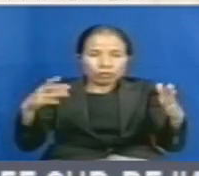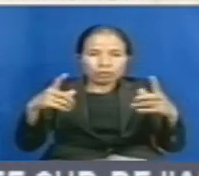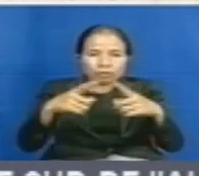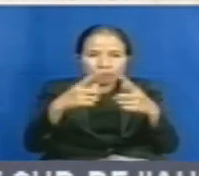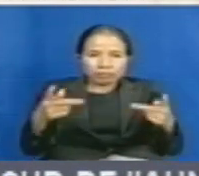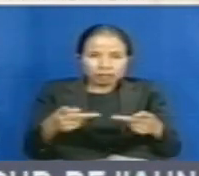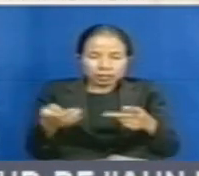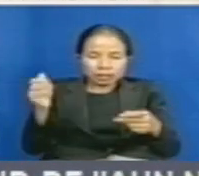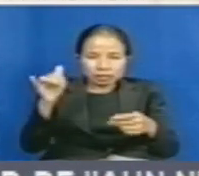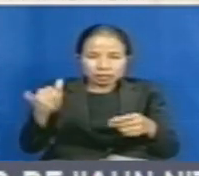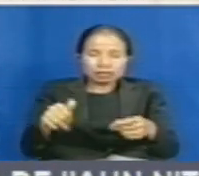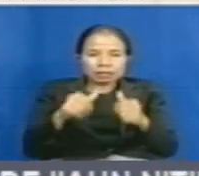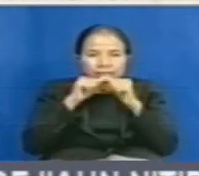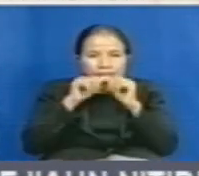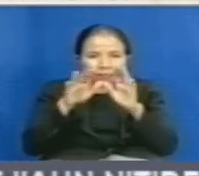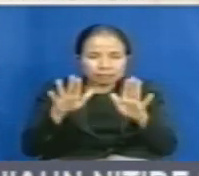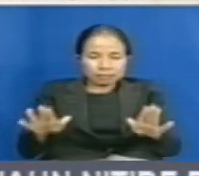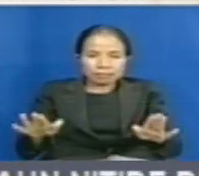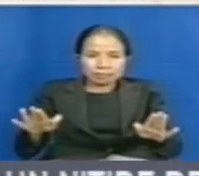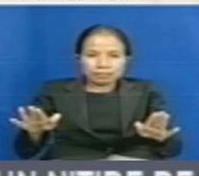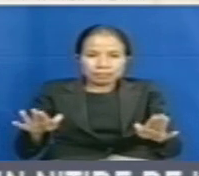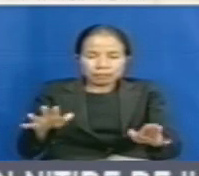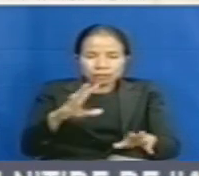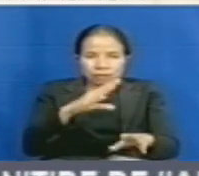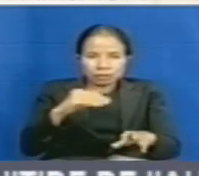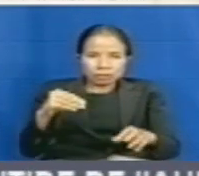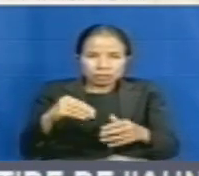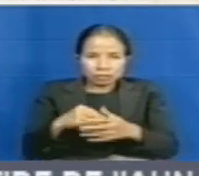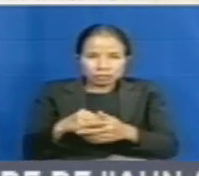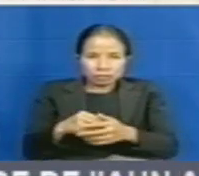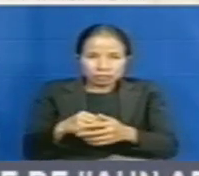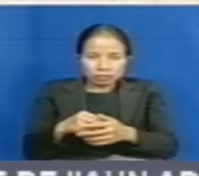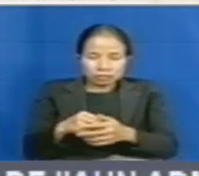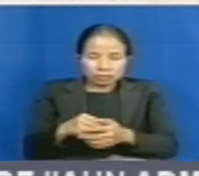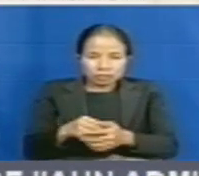em ira neve, hatmate, no rusikela,